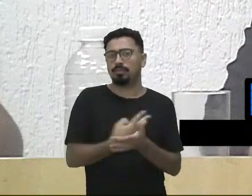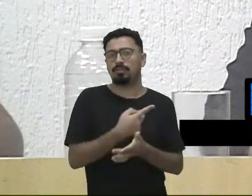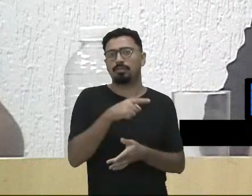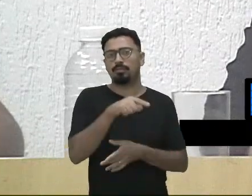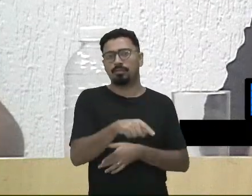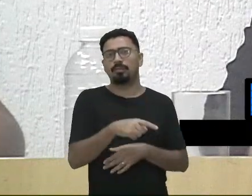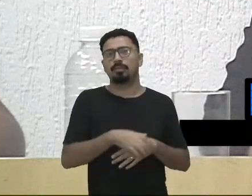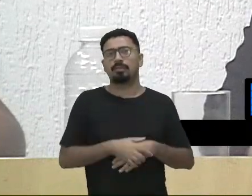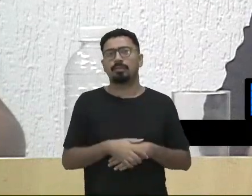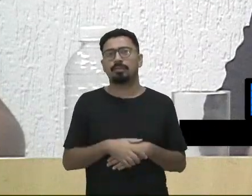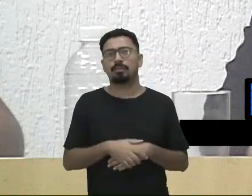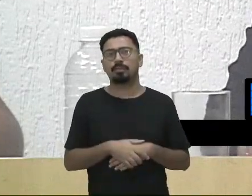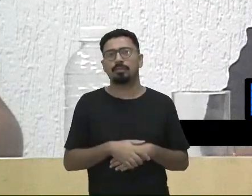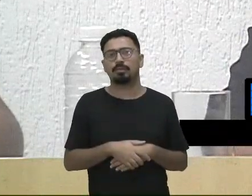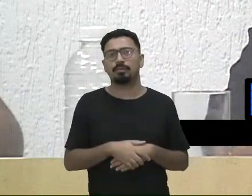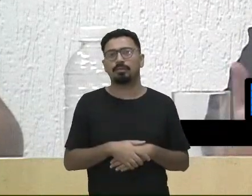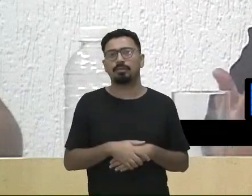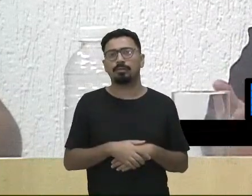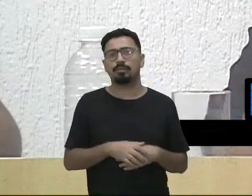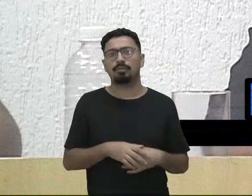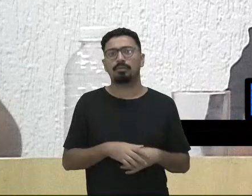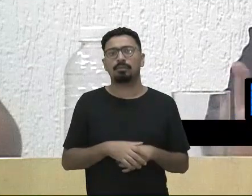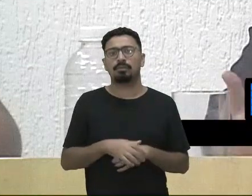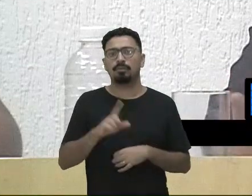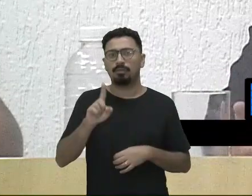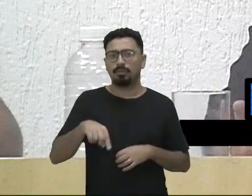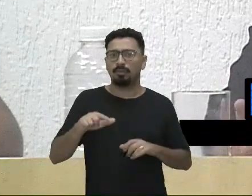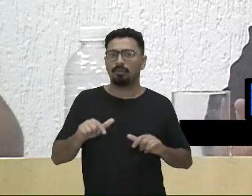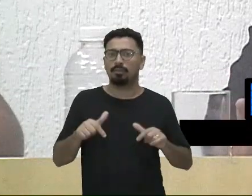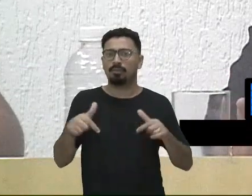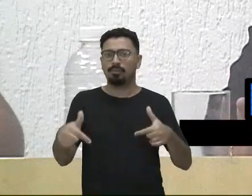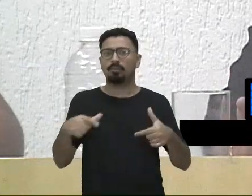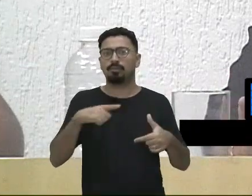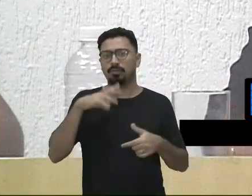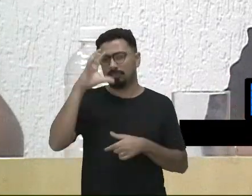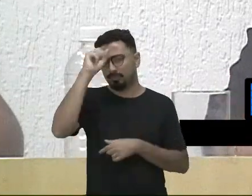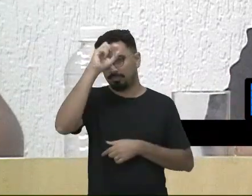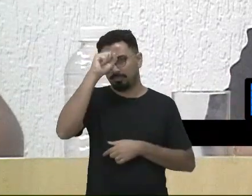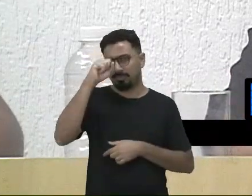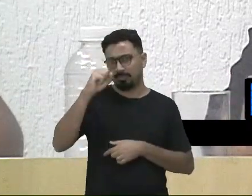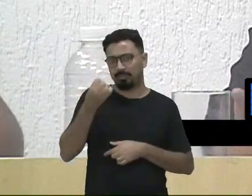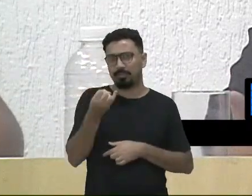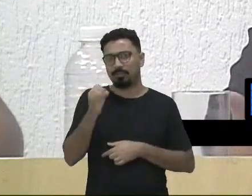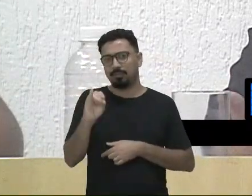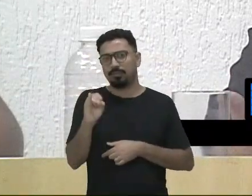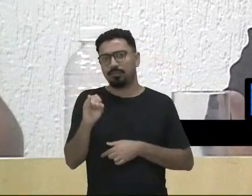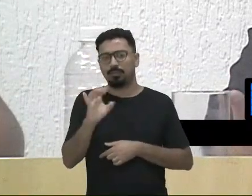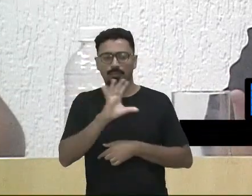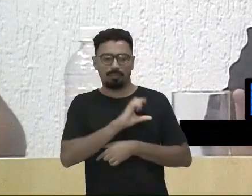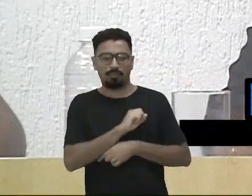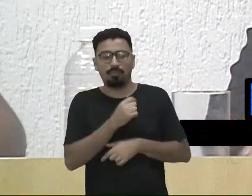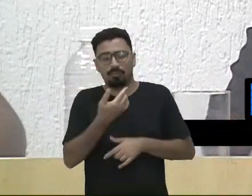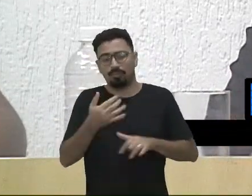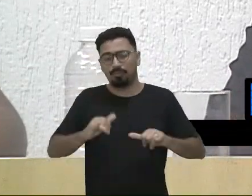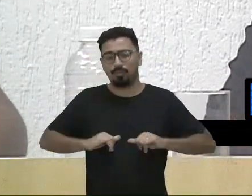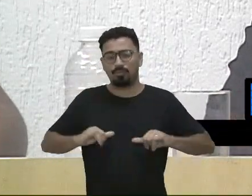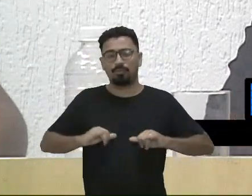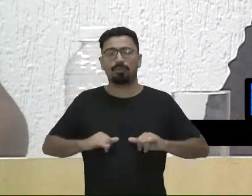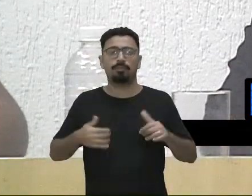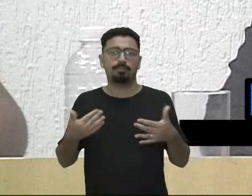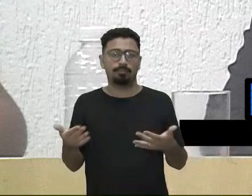vinda. A consequência também é um ato de aprendizagem. Se não vai pelo amor, vai pela dor.